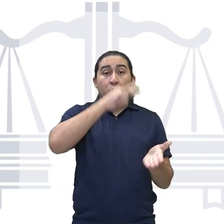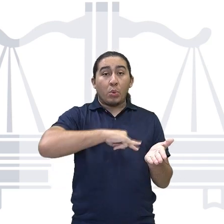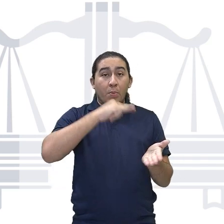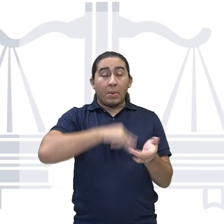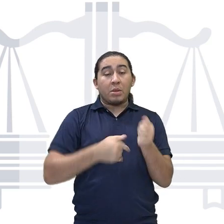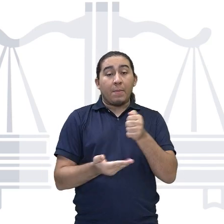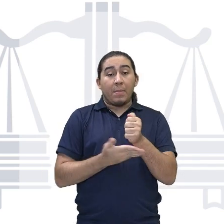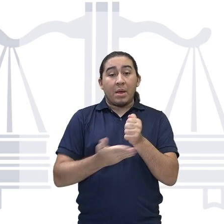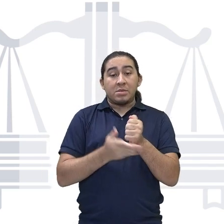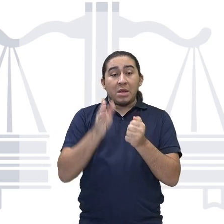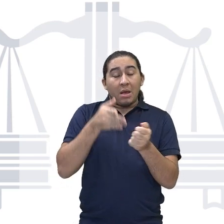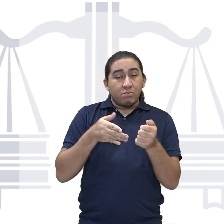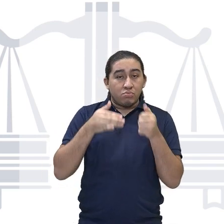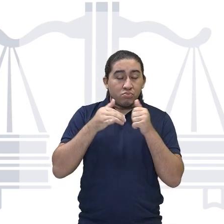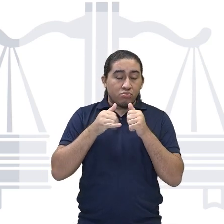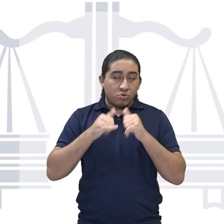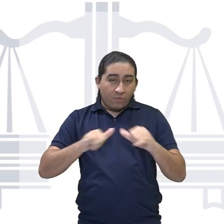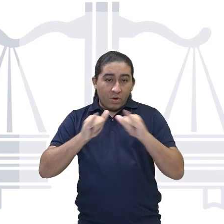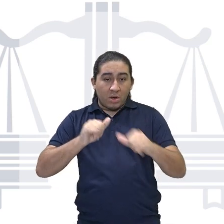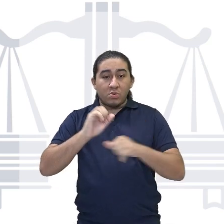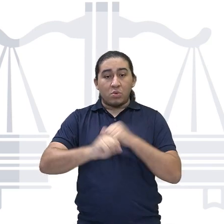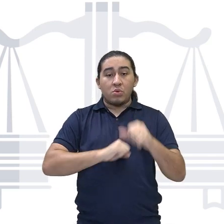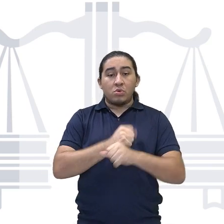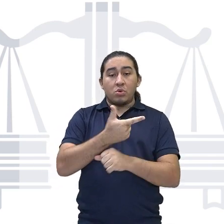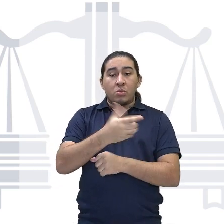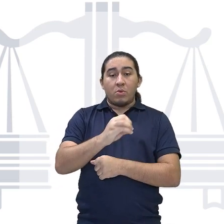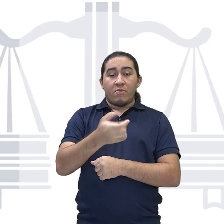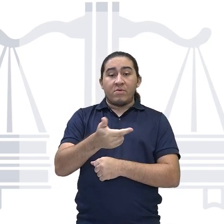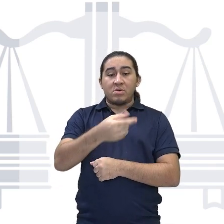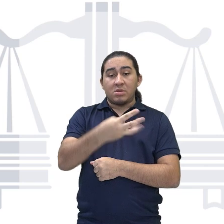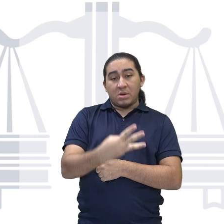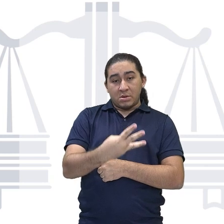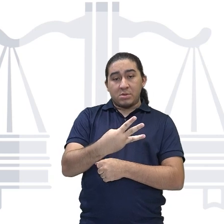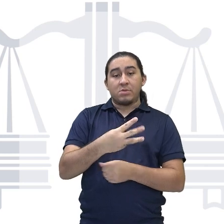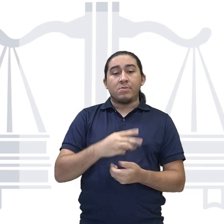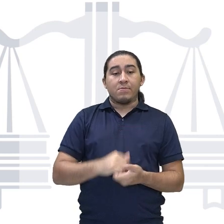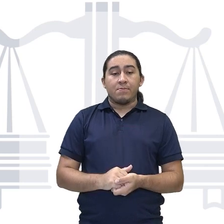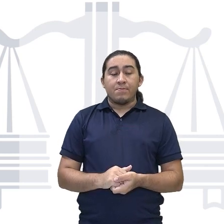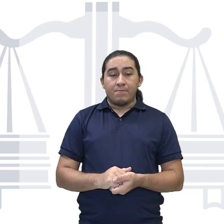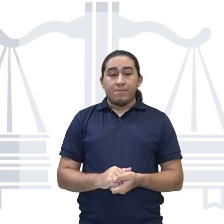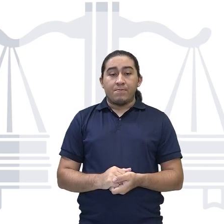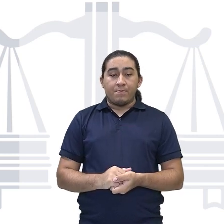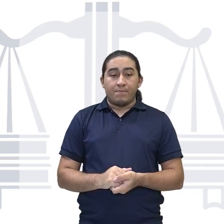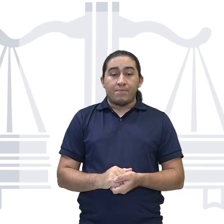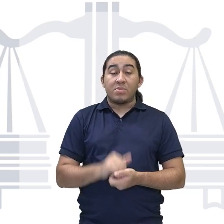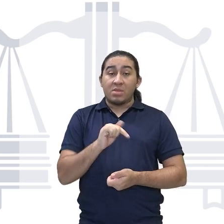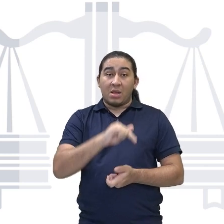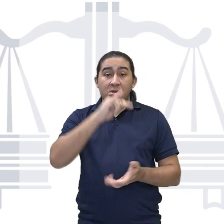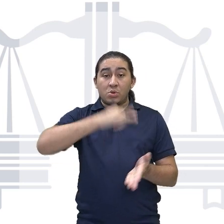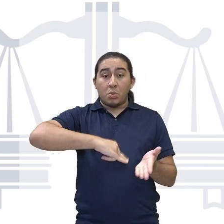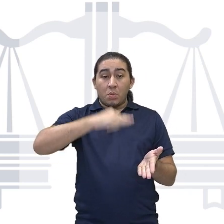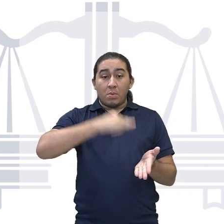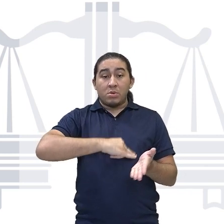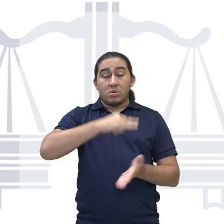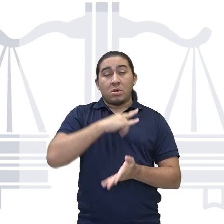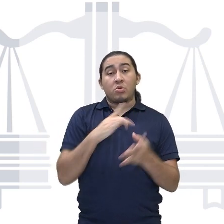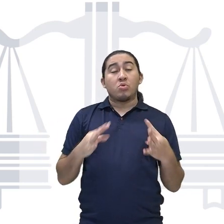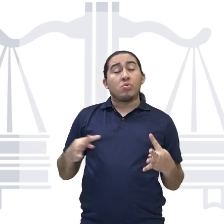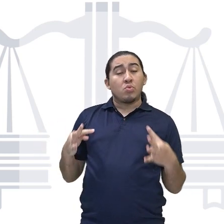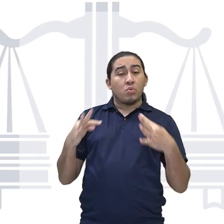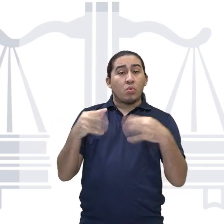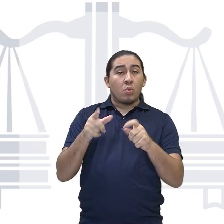em 2023, ele é um memorando 006 de 2023. É nele que está estabelecido todo o